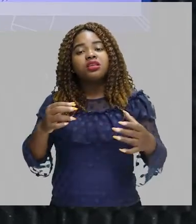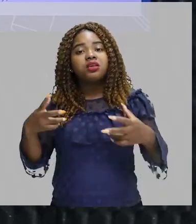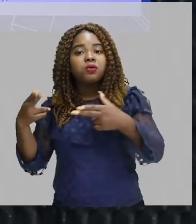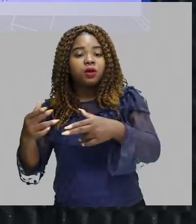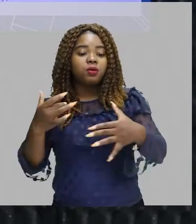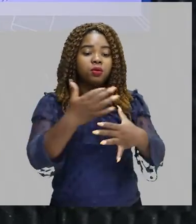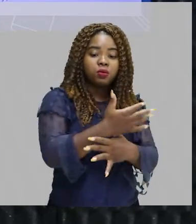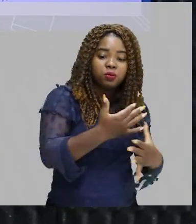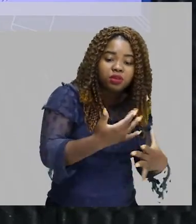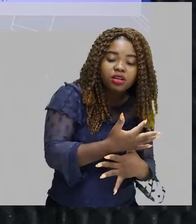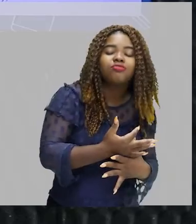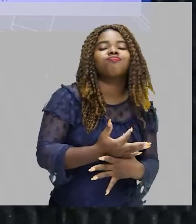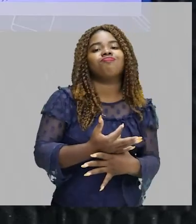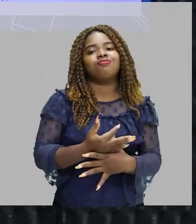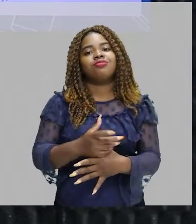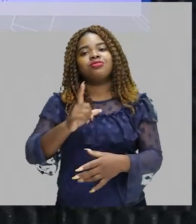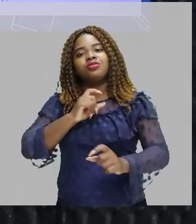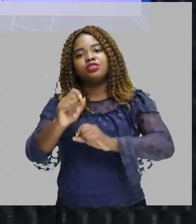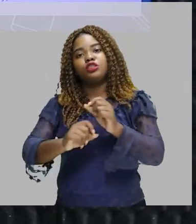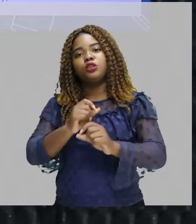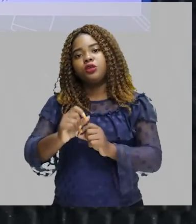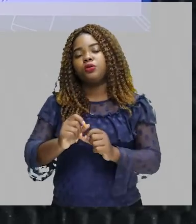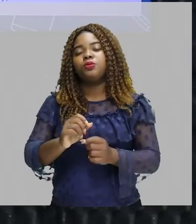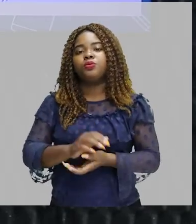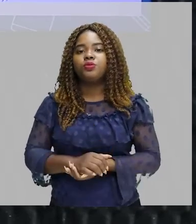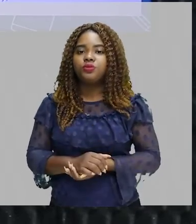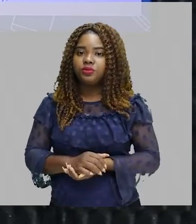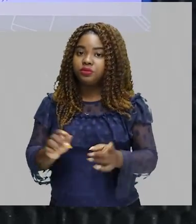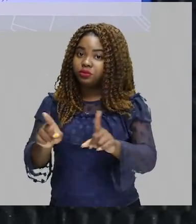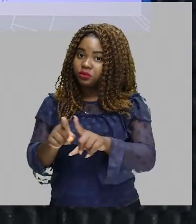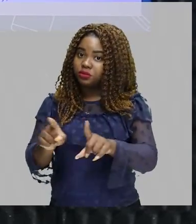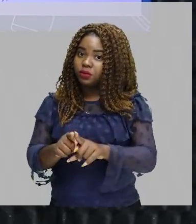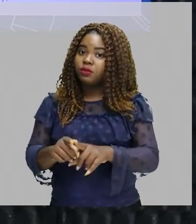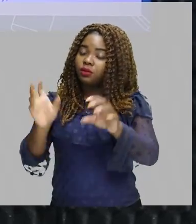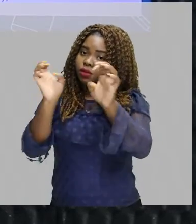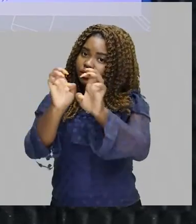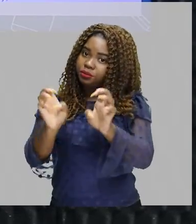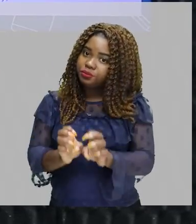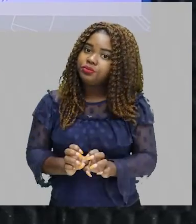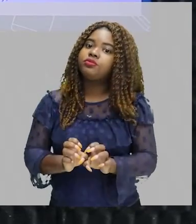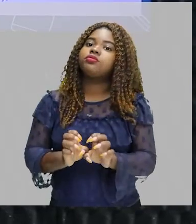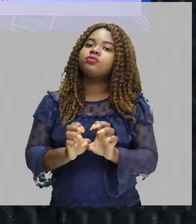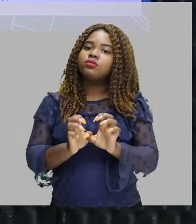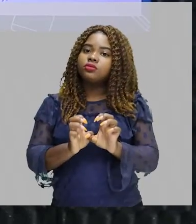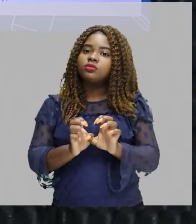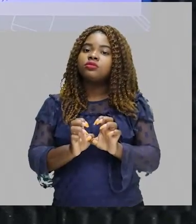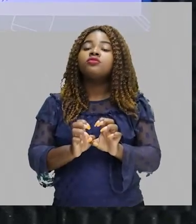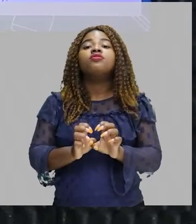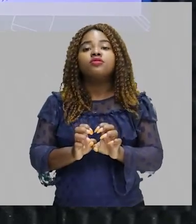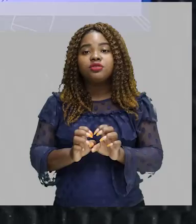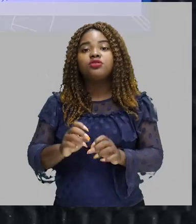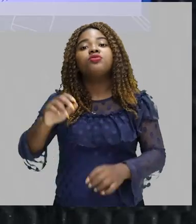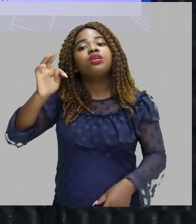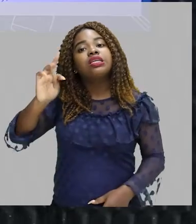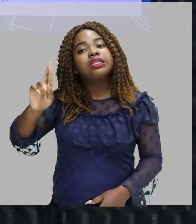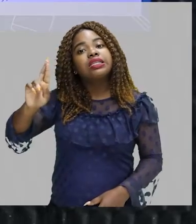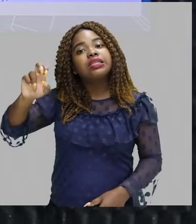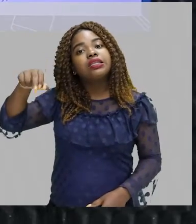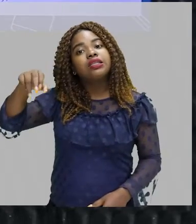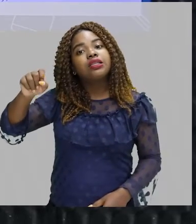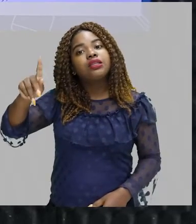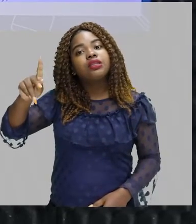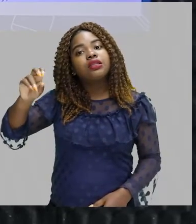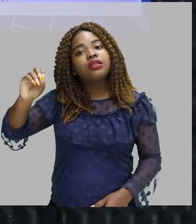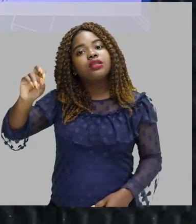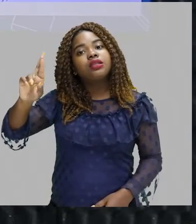né? Tu vai ter, por exemplo, ali acessos como, por exemplo, de infraestrutura, de meios de transporte adequados, tá certo? Então